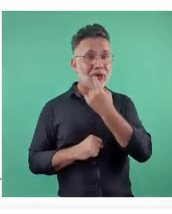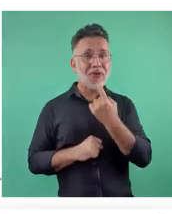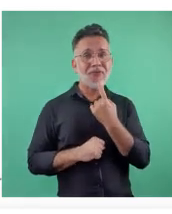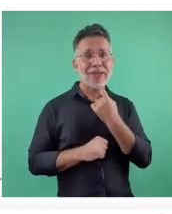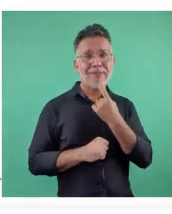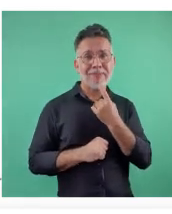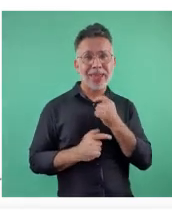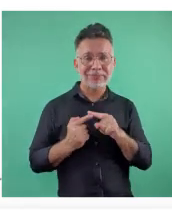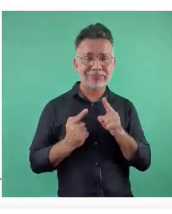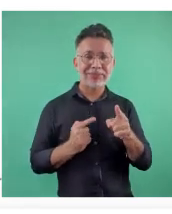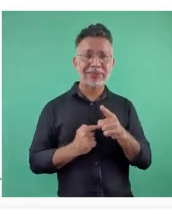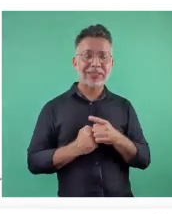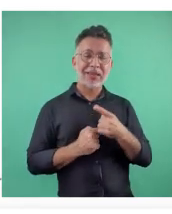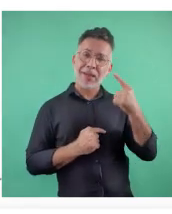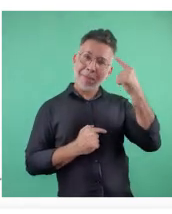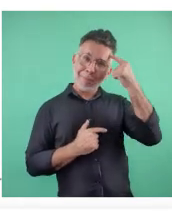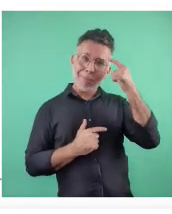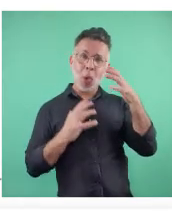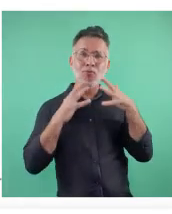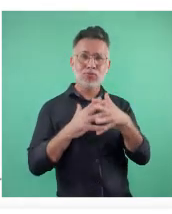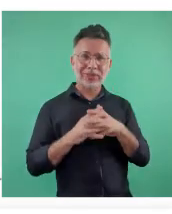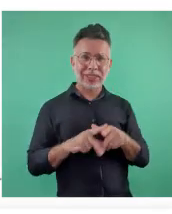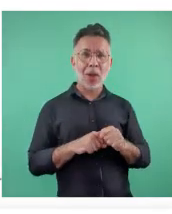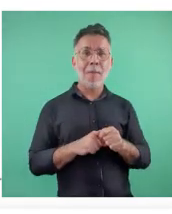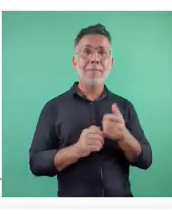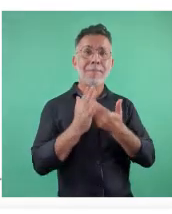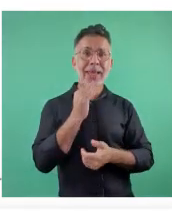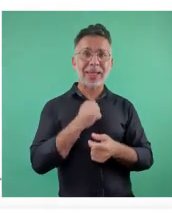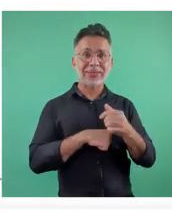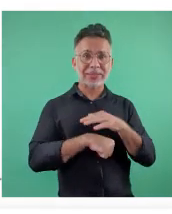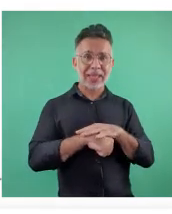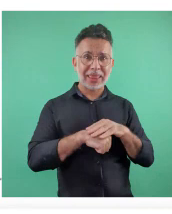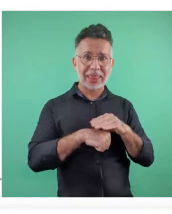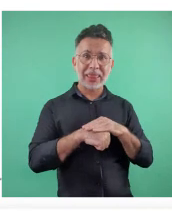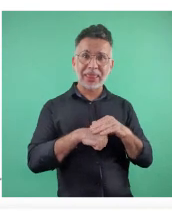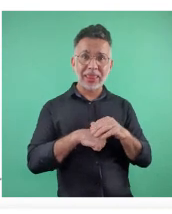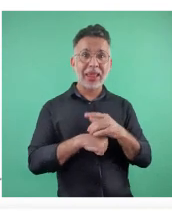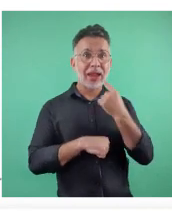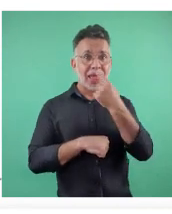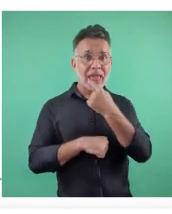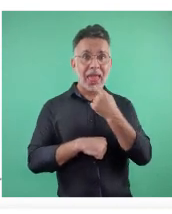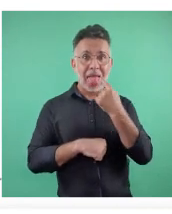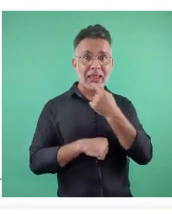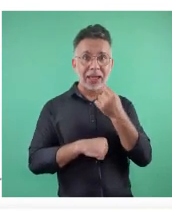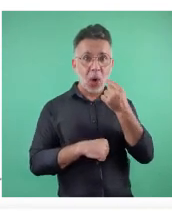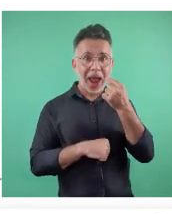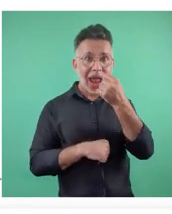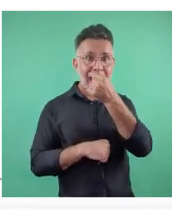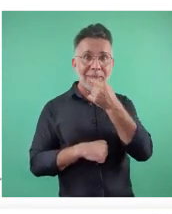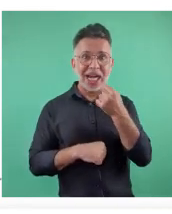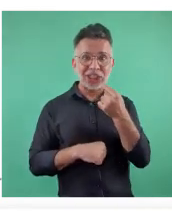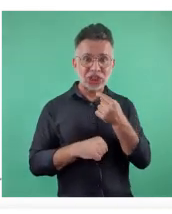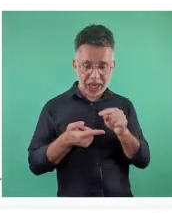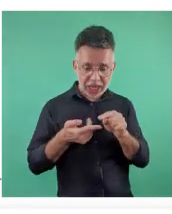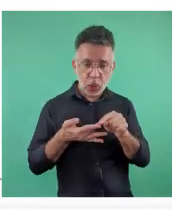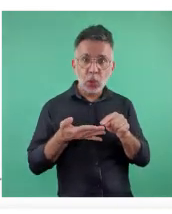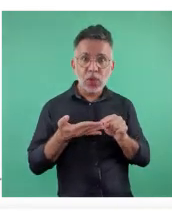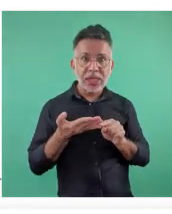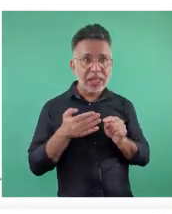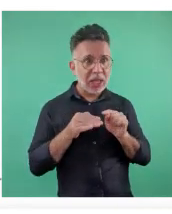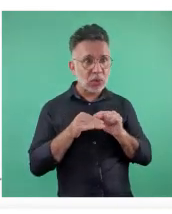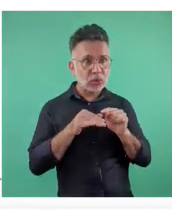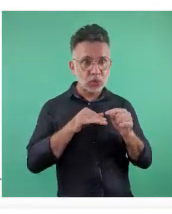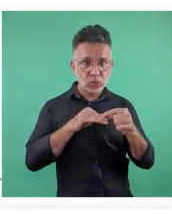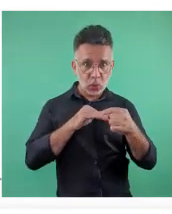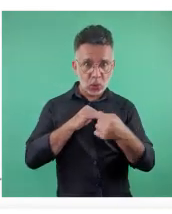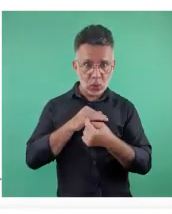estranhos, conjuntivite, uma confusão mental, problemas de pele e a tal língua de Covid, dedos de Covid,